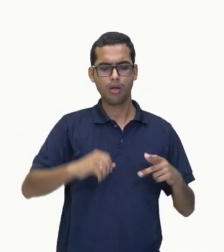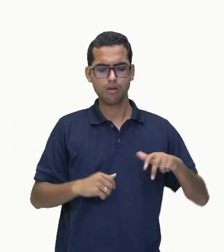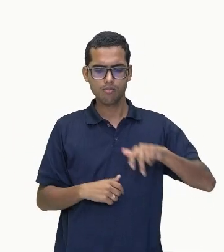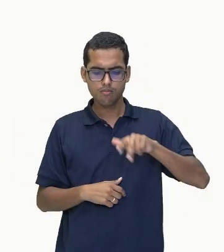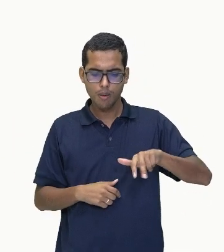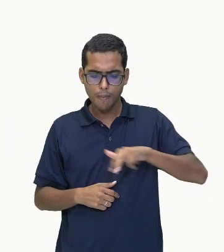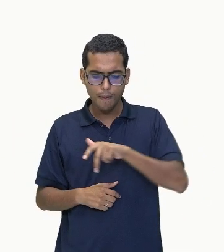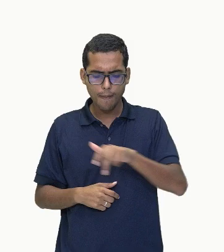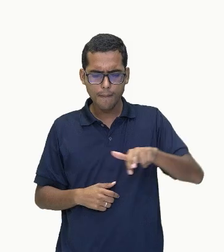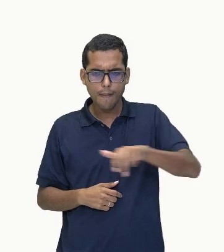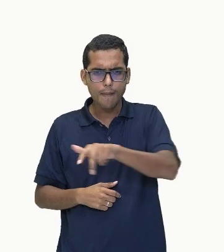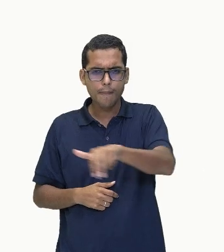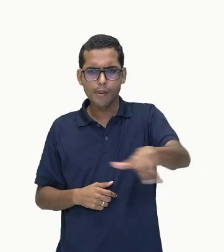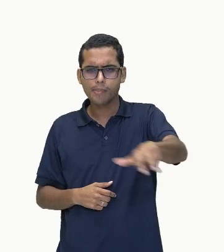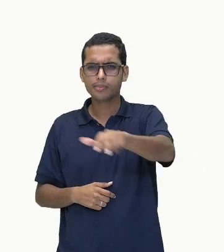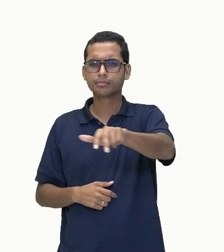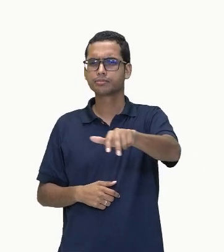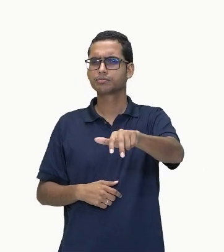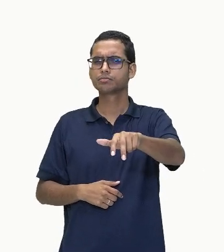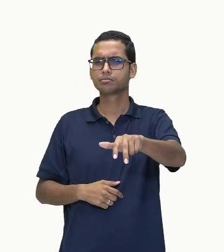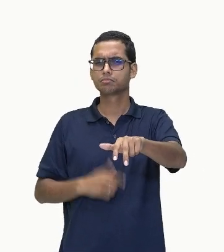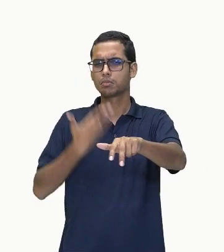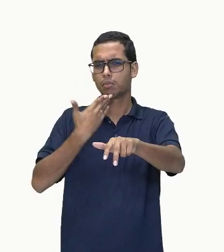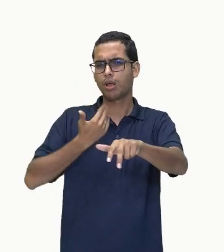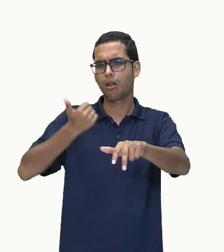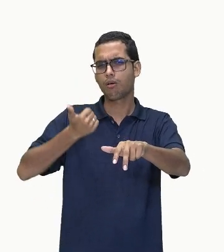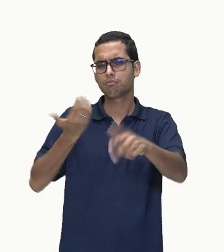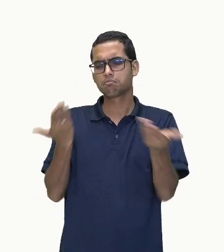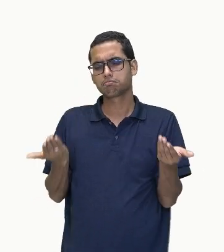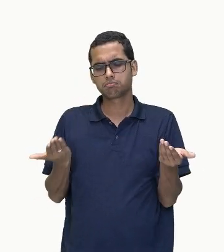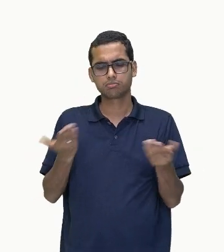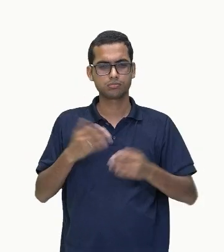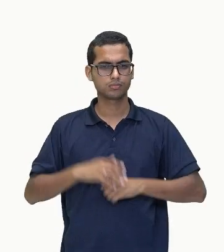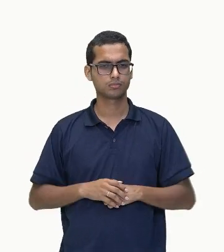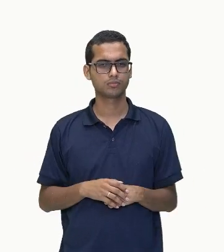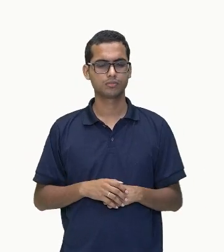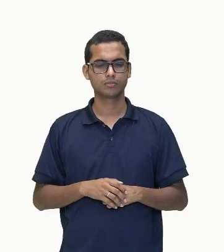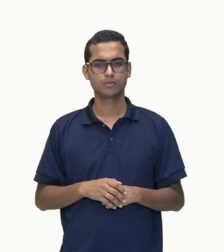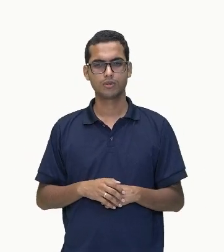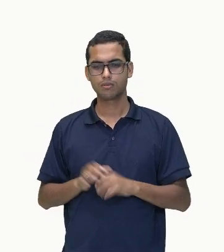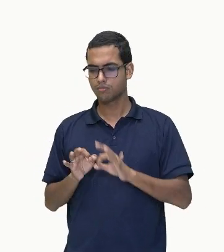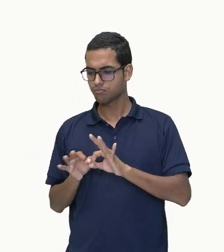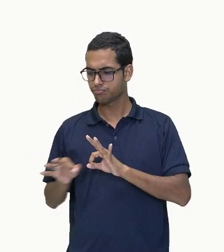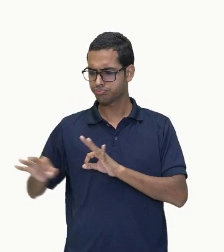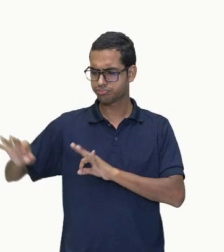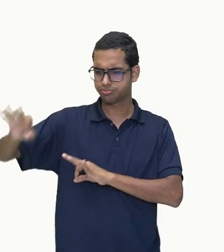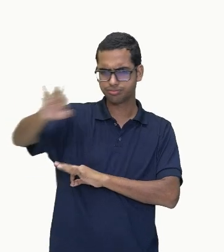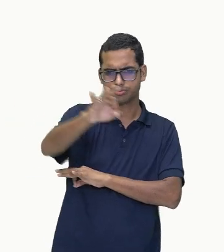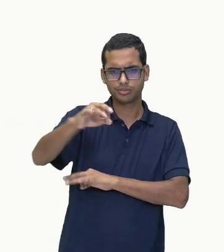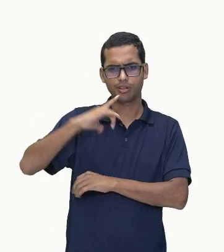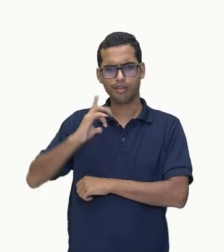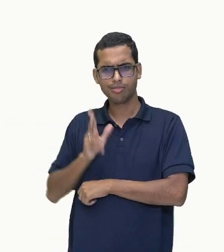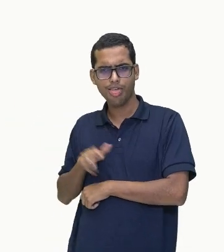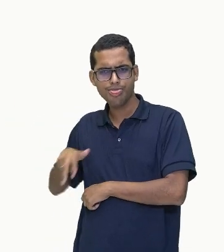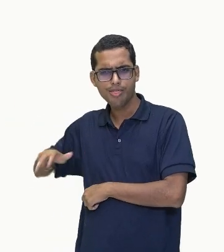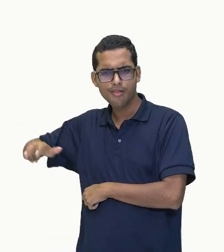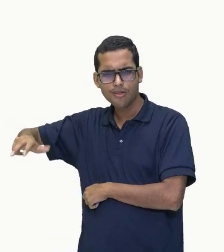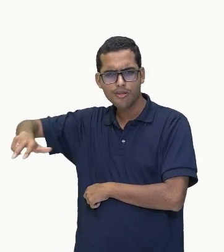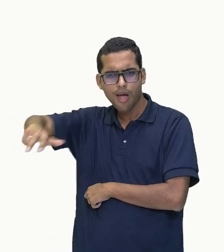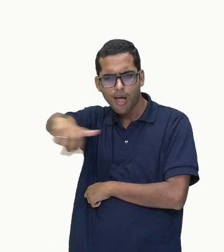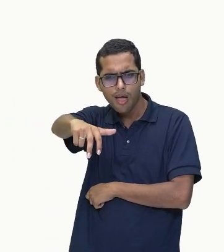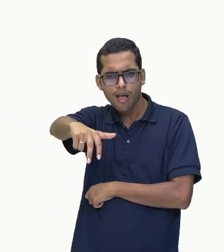né, contornando a praça, será que ele é mais longo do que o